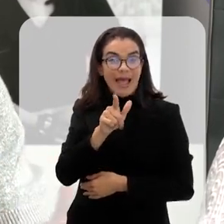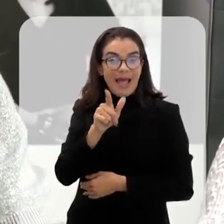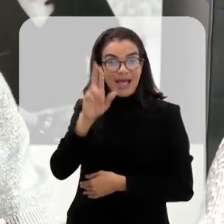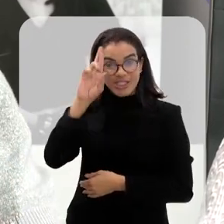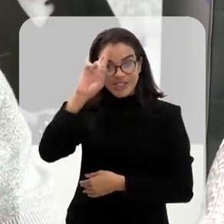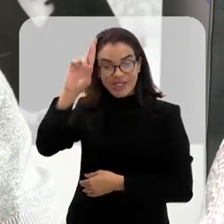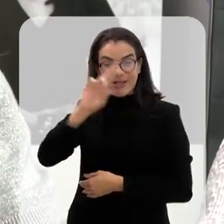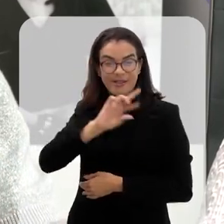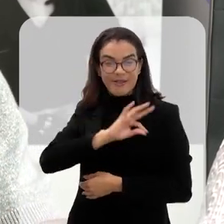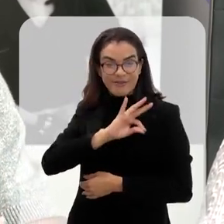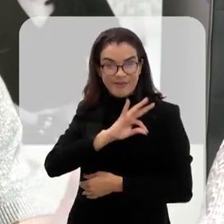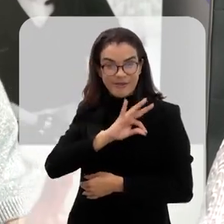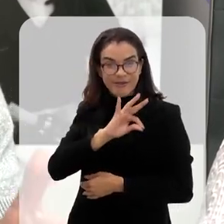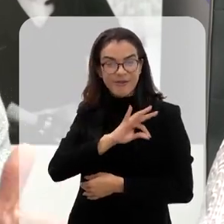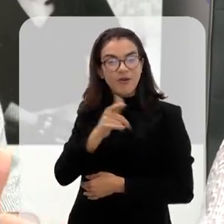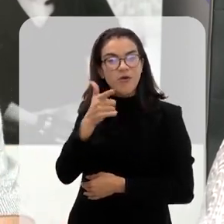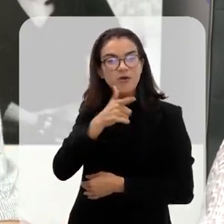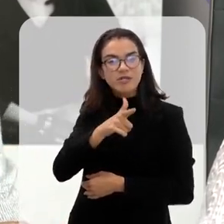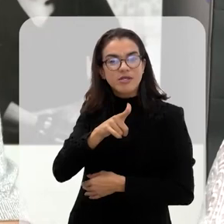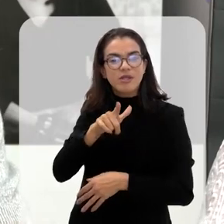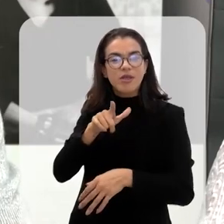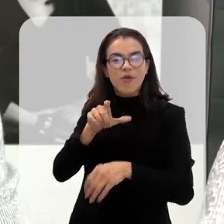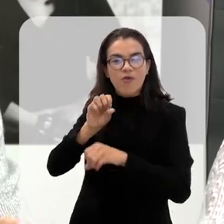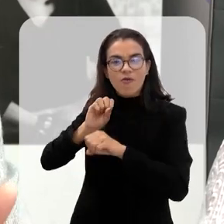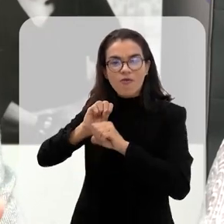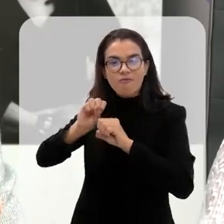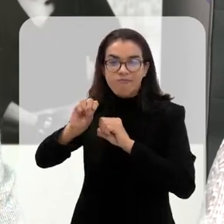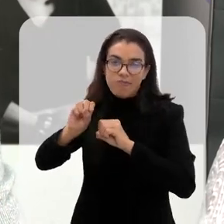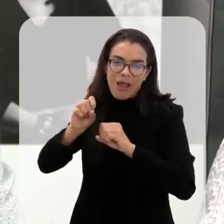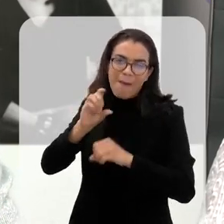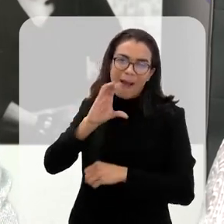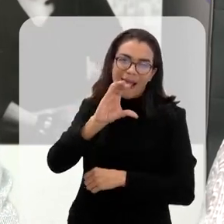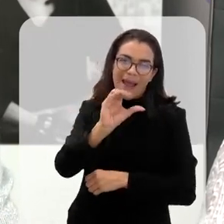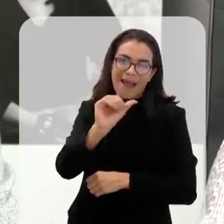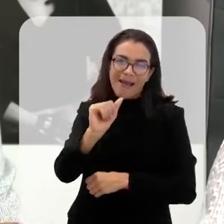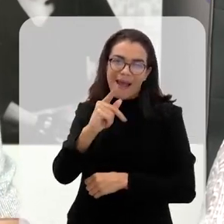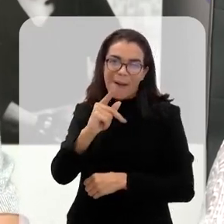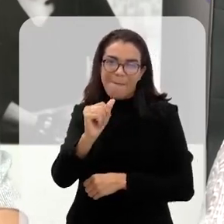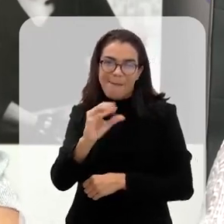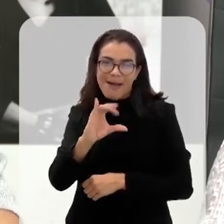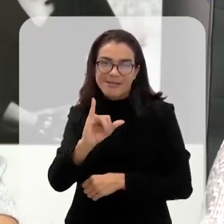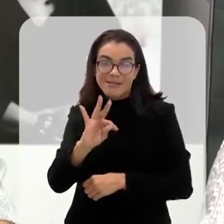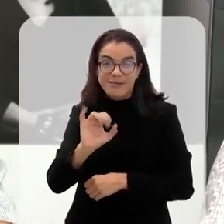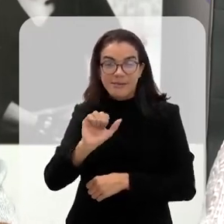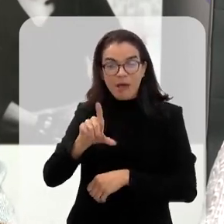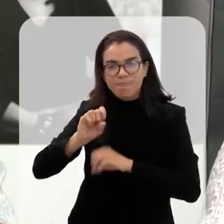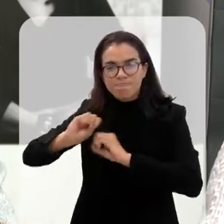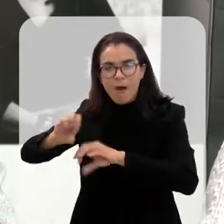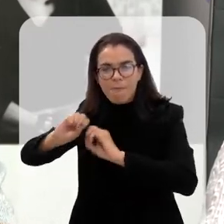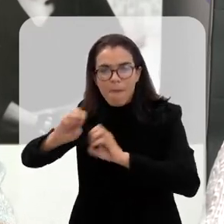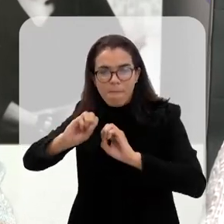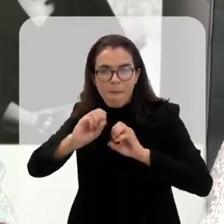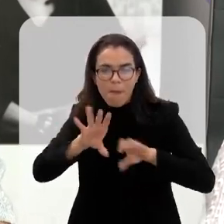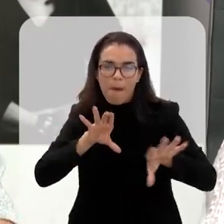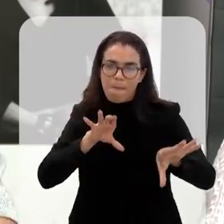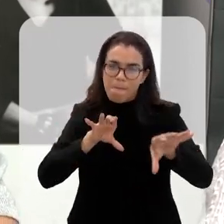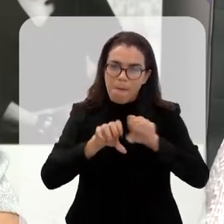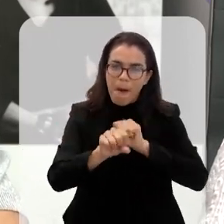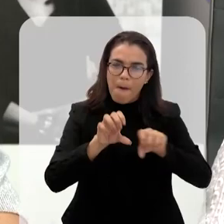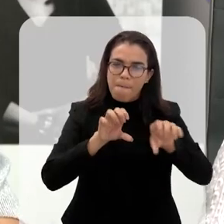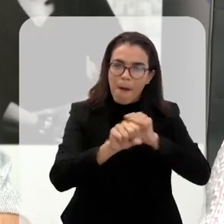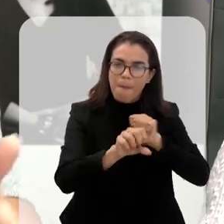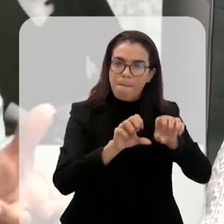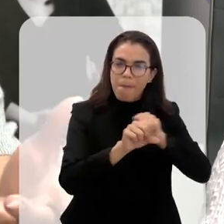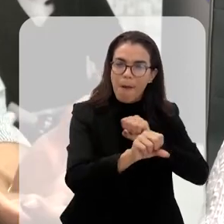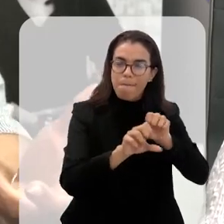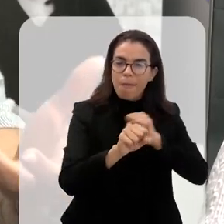A delegada conseguiu capacitar, vamos dizer assim, se é a palavra correta, essa presidente dessa associação, para